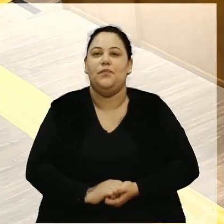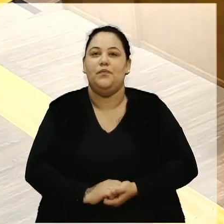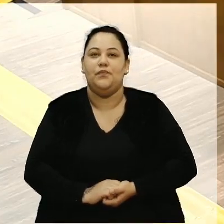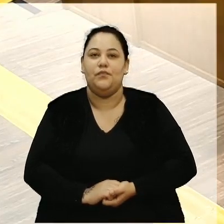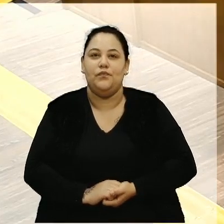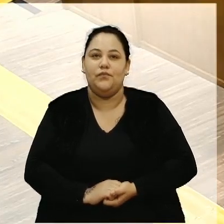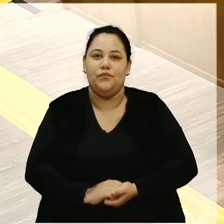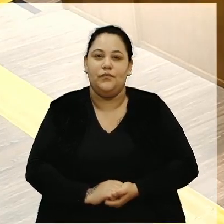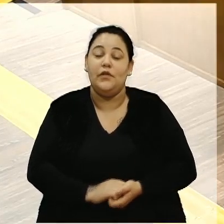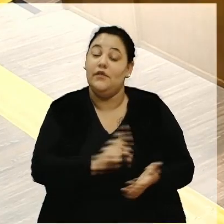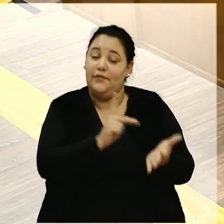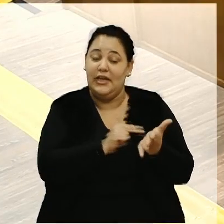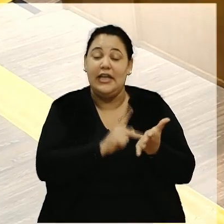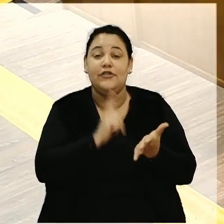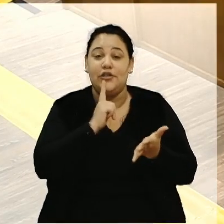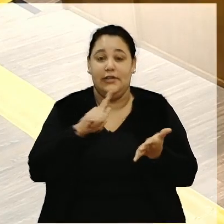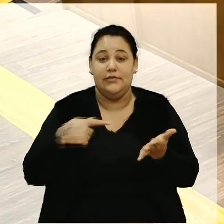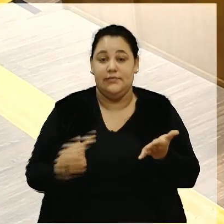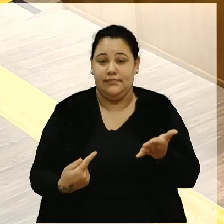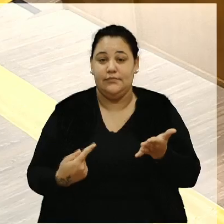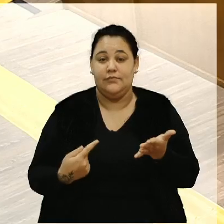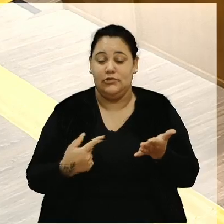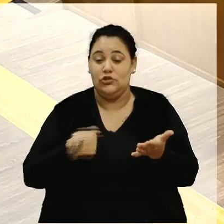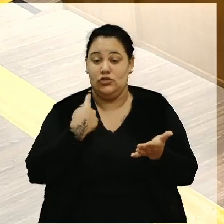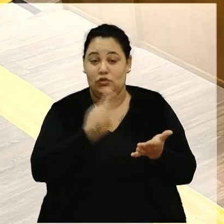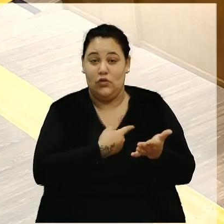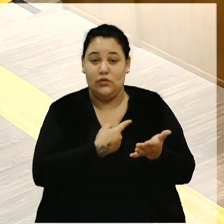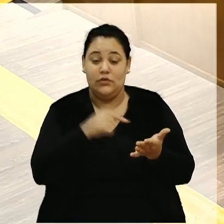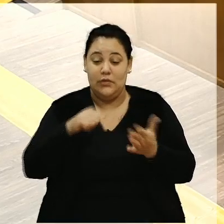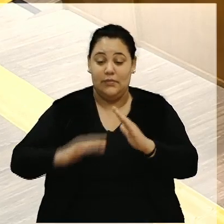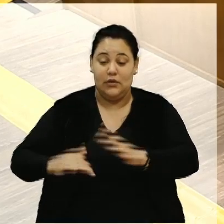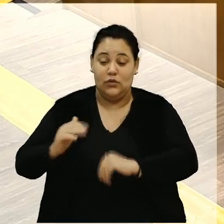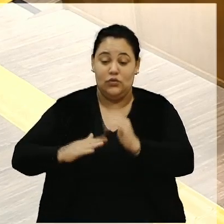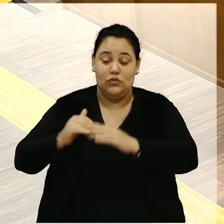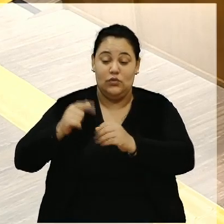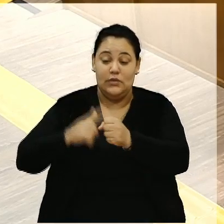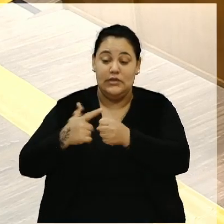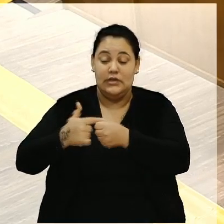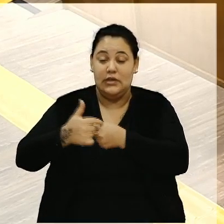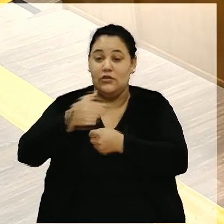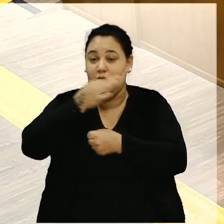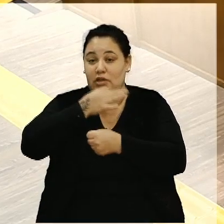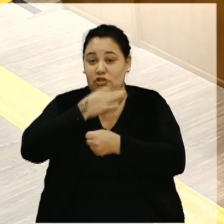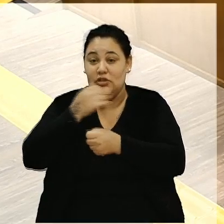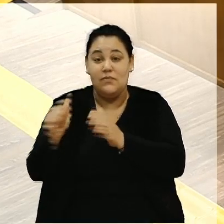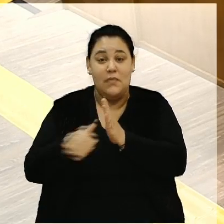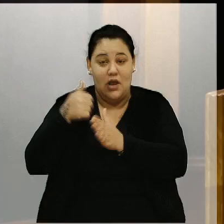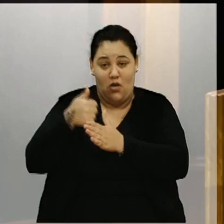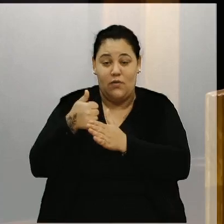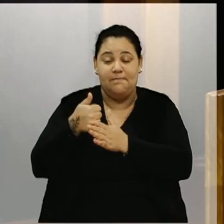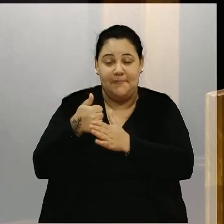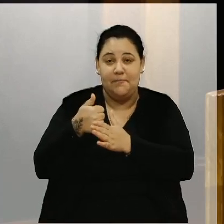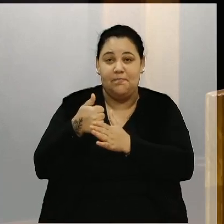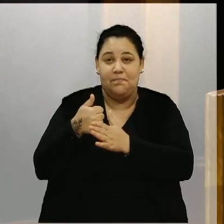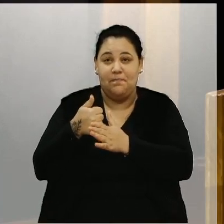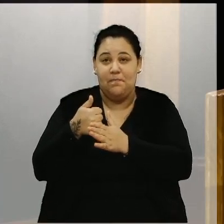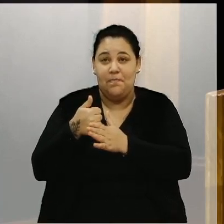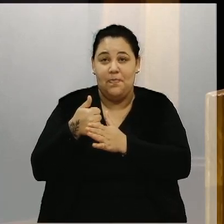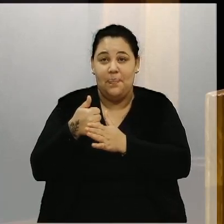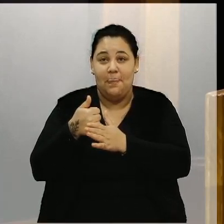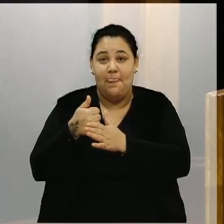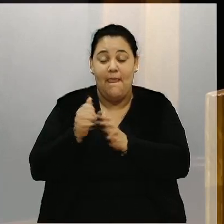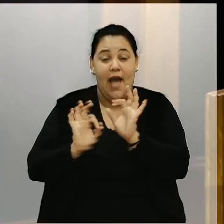Exatamente, vereadora Gladys. Estamos aqui todos para construir uma cidade, uma Caxias grande, né? E corrigir